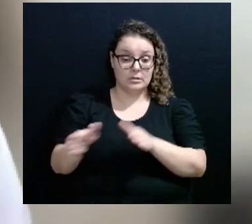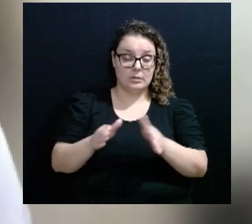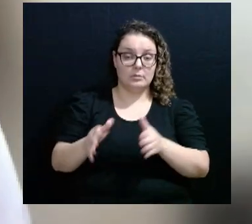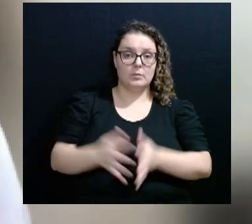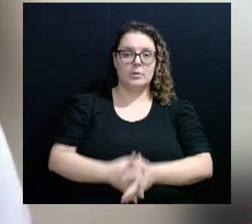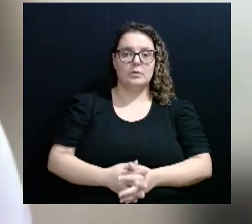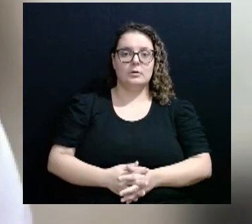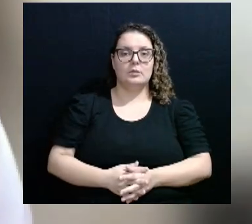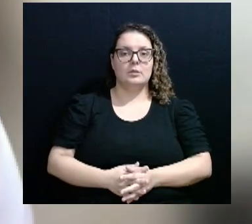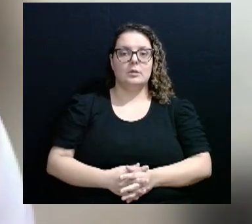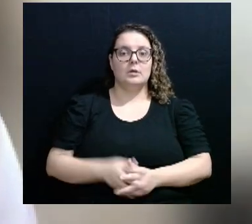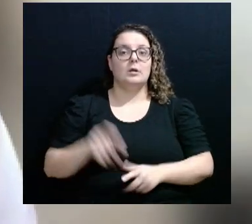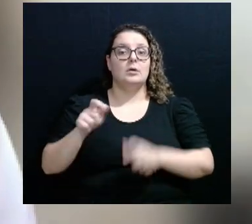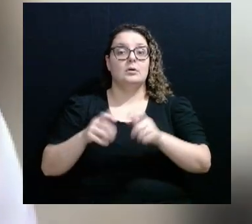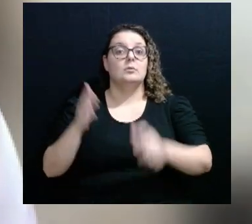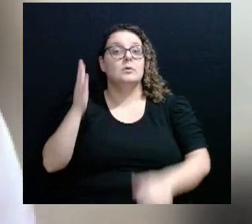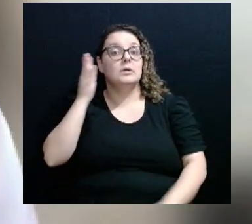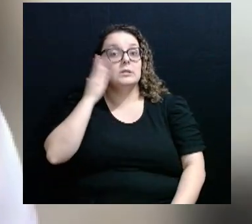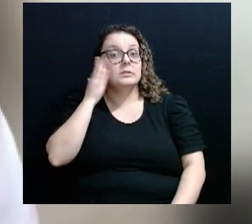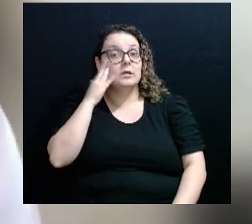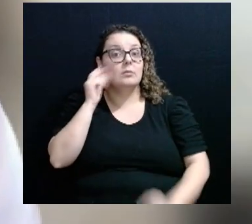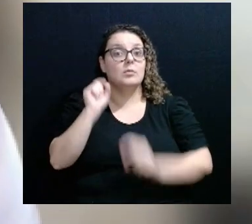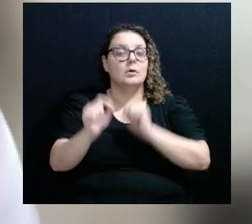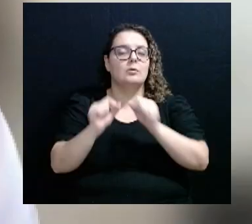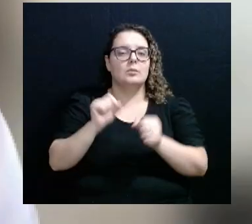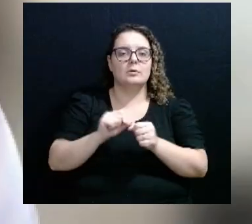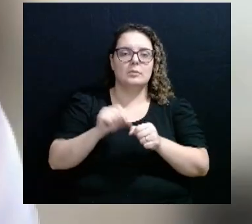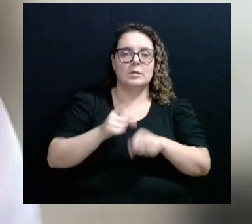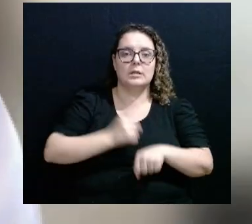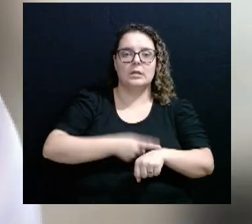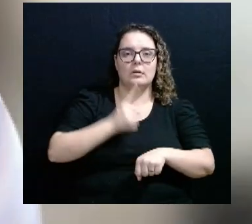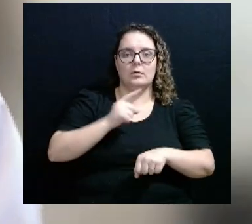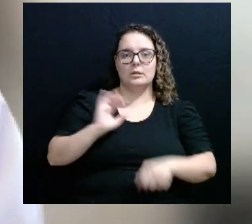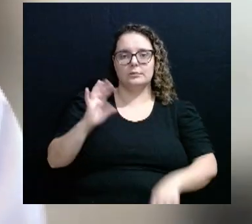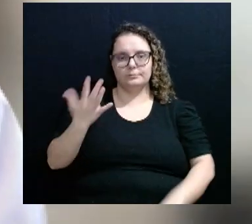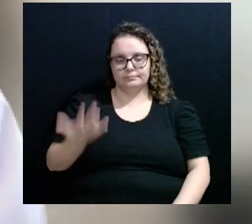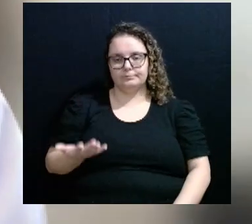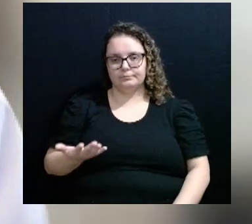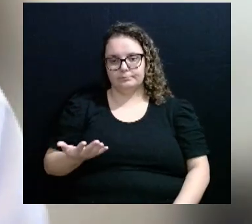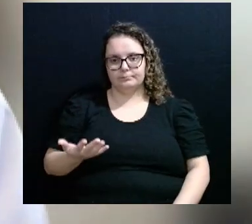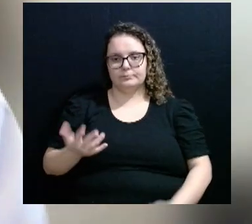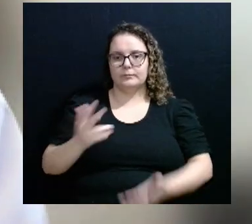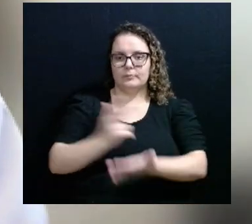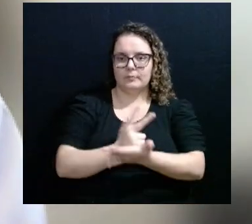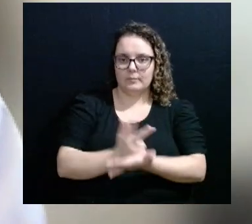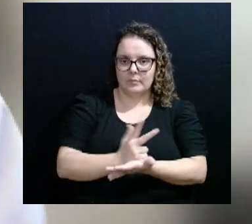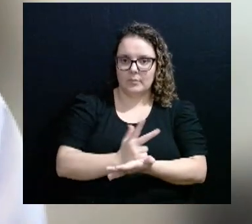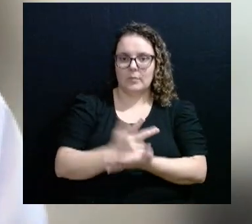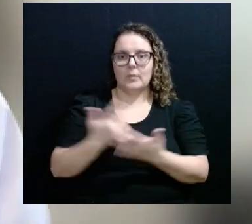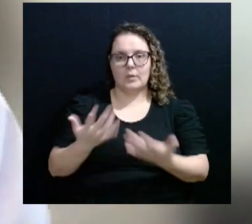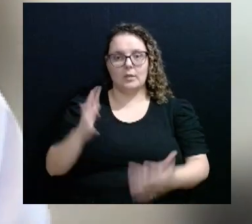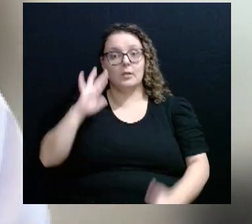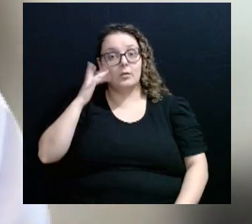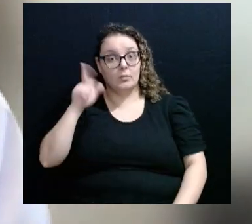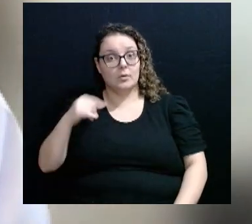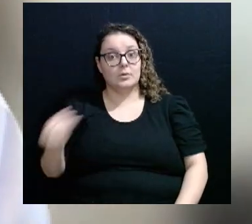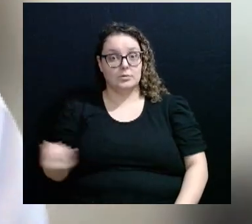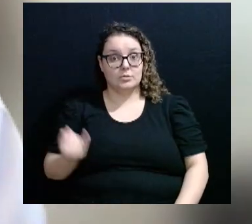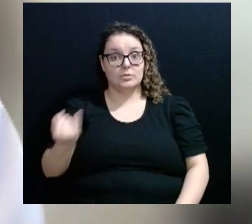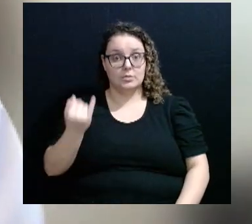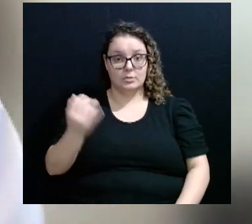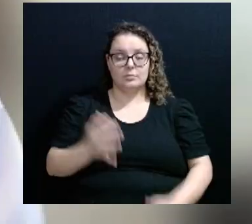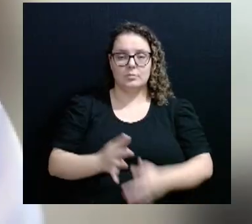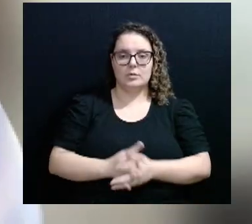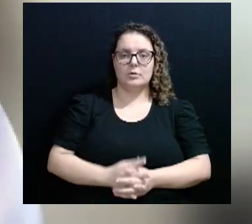gente nesse episódio, que eu acho que as pessoas têm que saber o que fazer na hora que acontece essa convulsão. Eu acho que